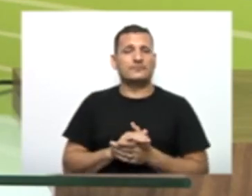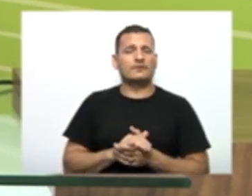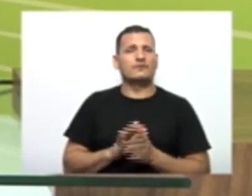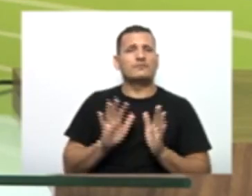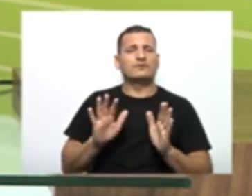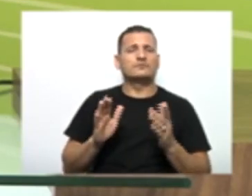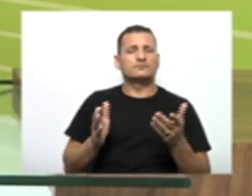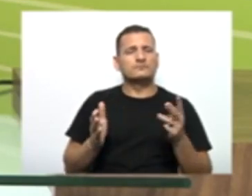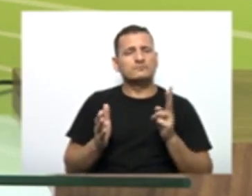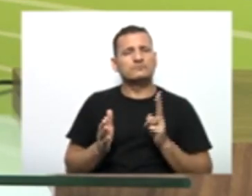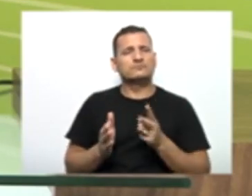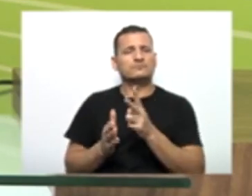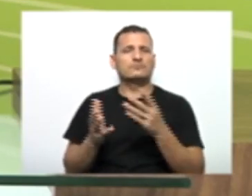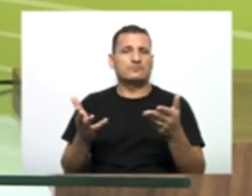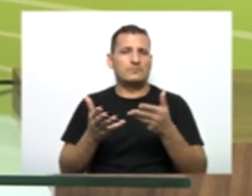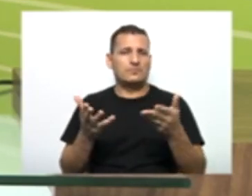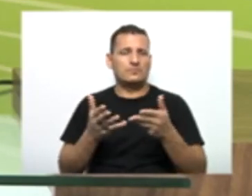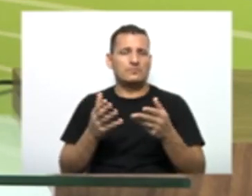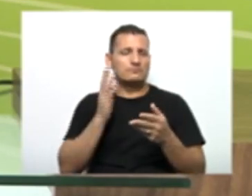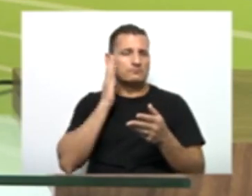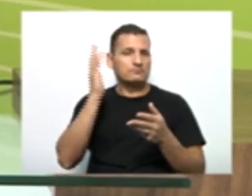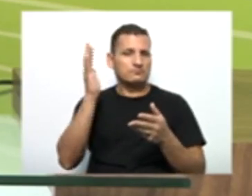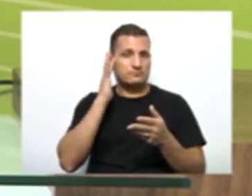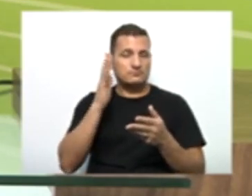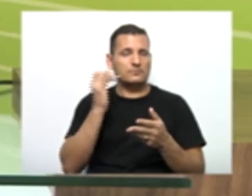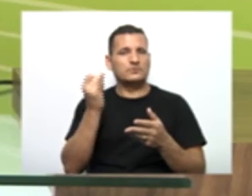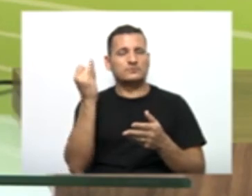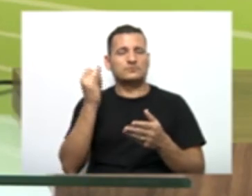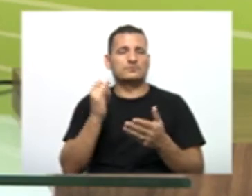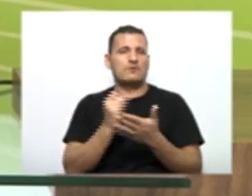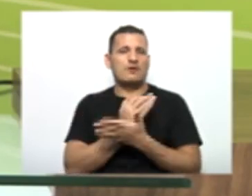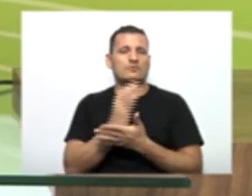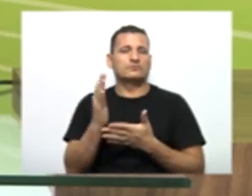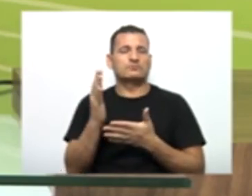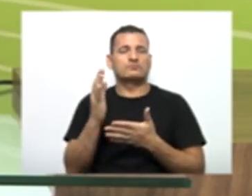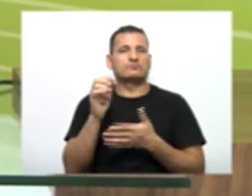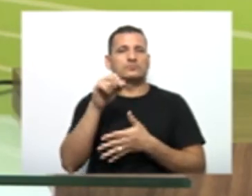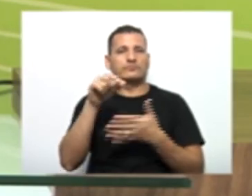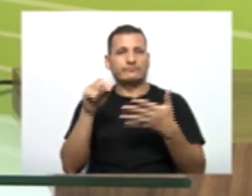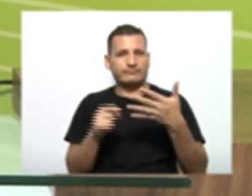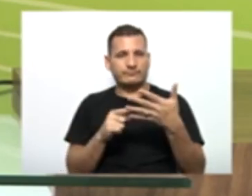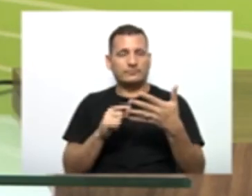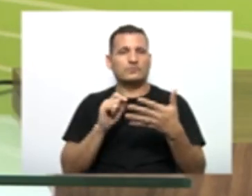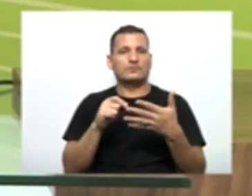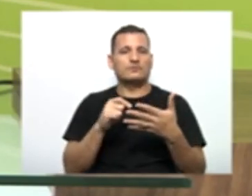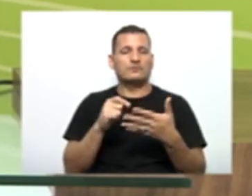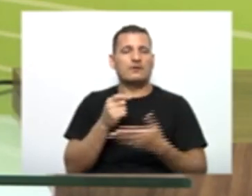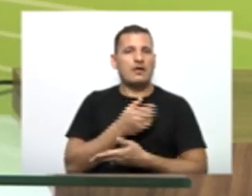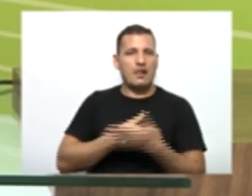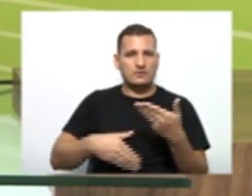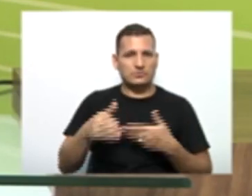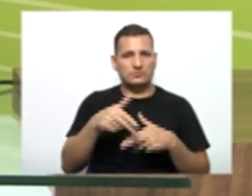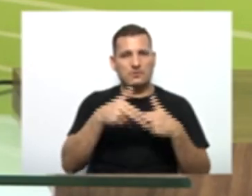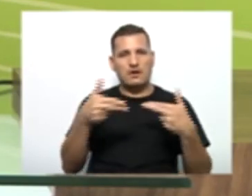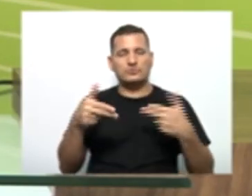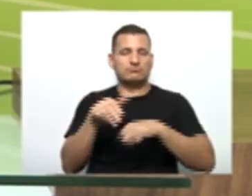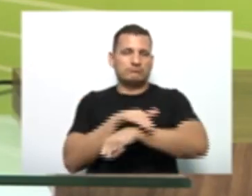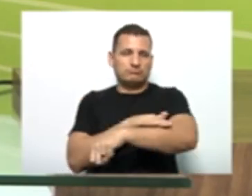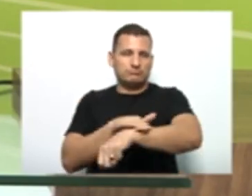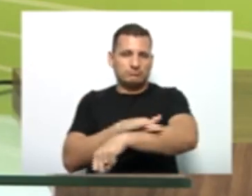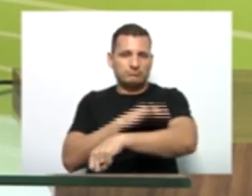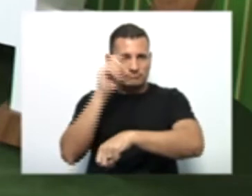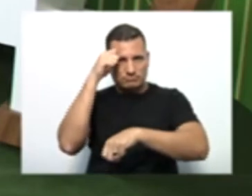em algumas aulas que nós trabalhamos anteriormente. Então, façam esse exercício mental de escrever,